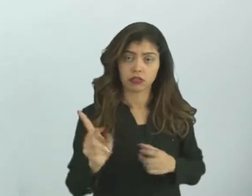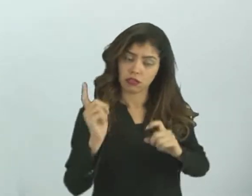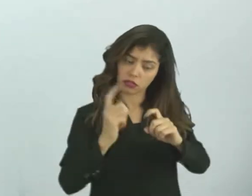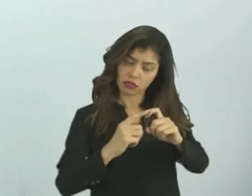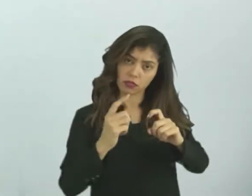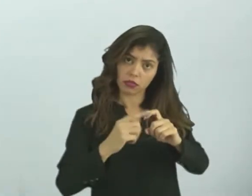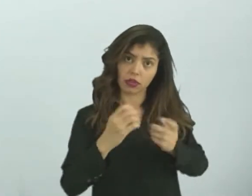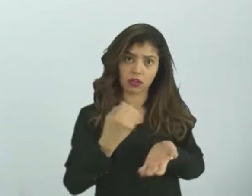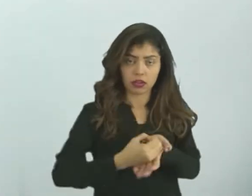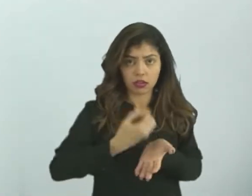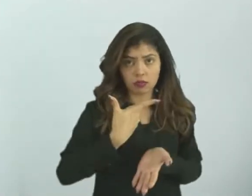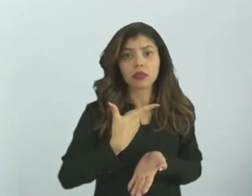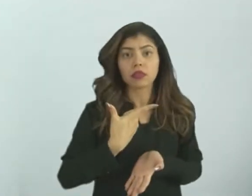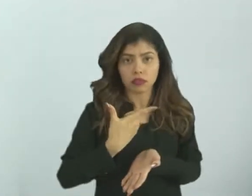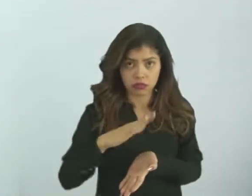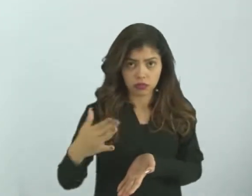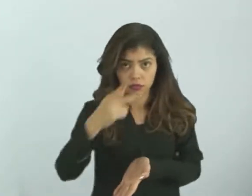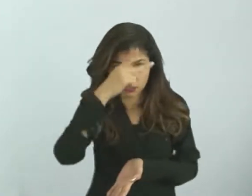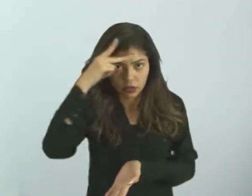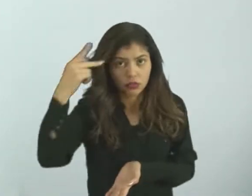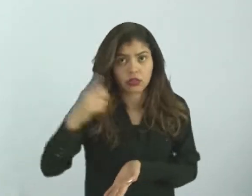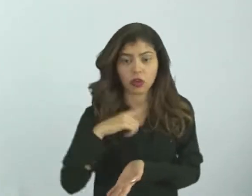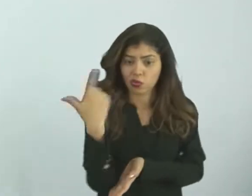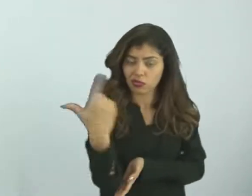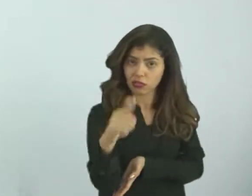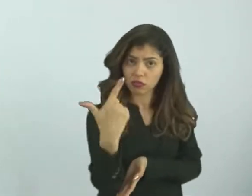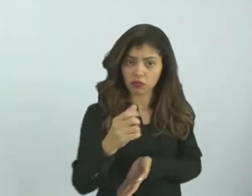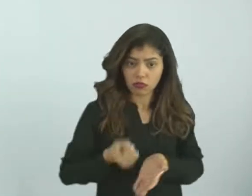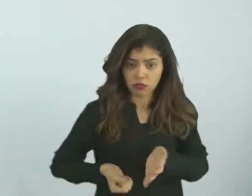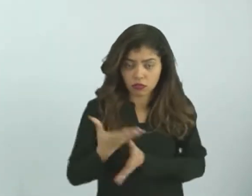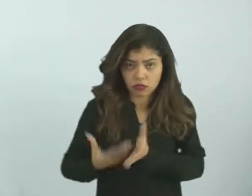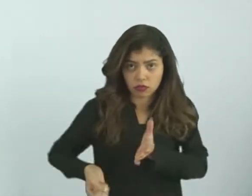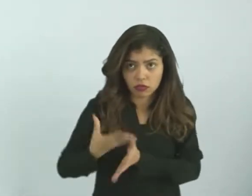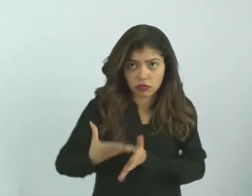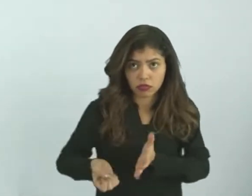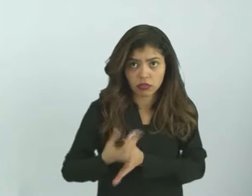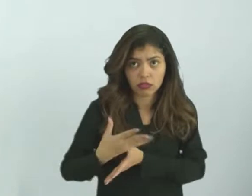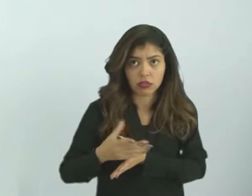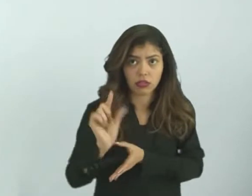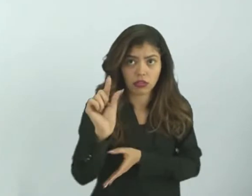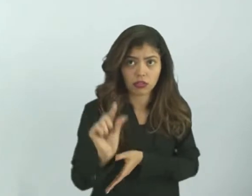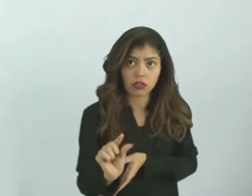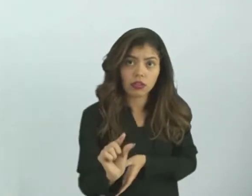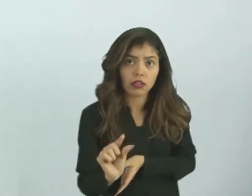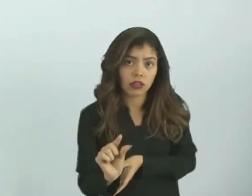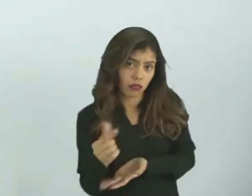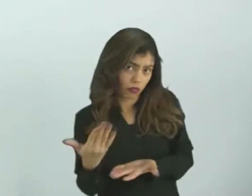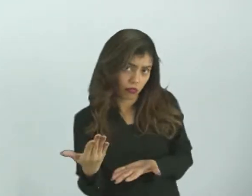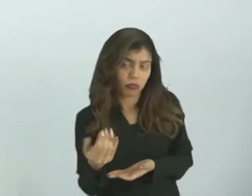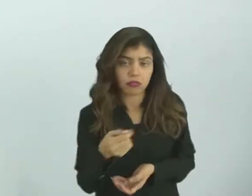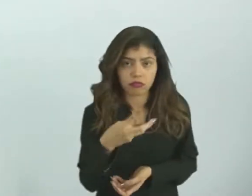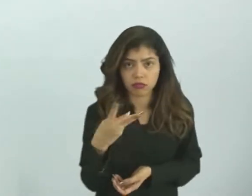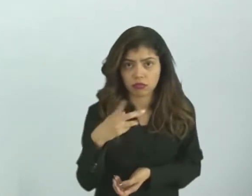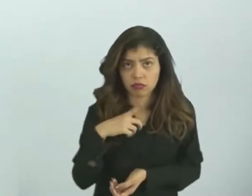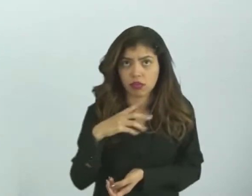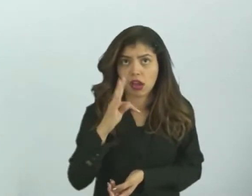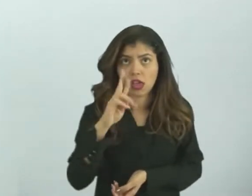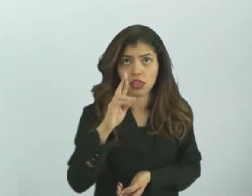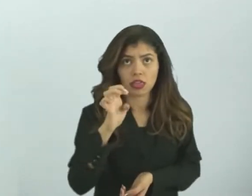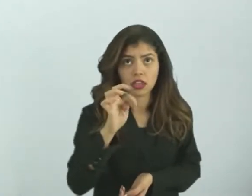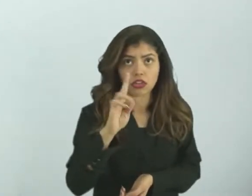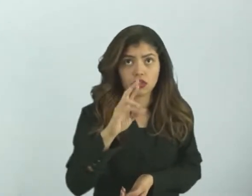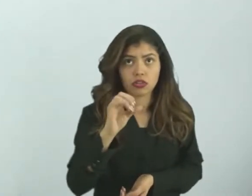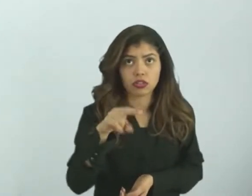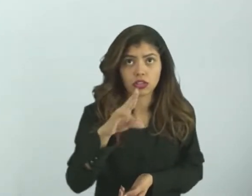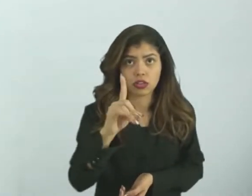desse medicamento em pessoas que não produzem ou produzem em poucas quantidades a